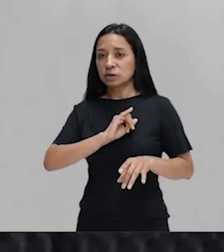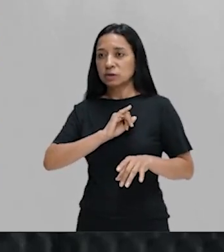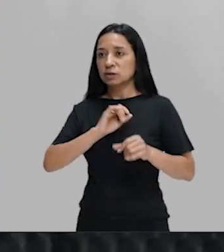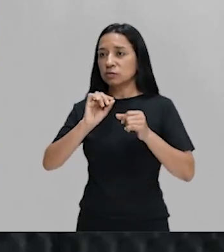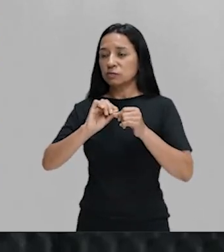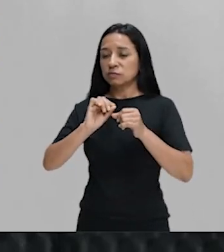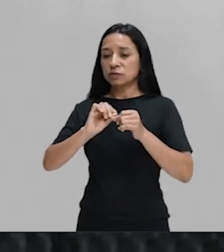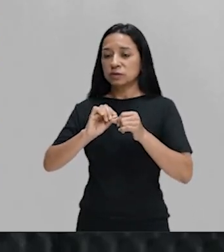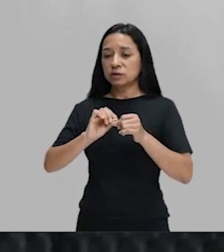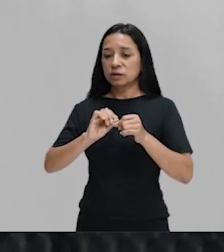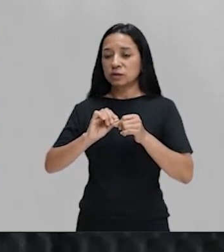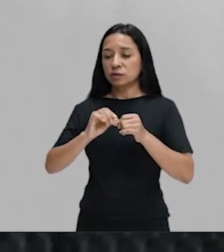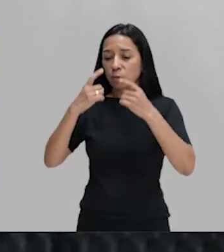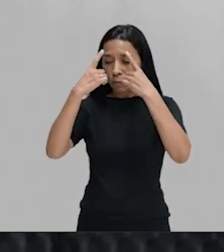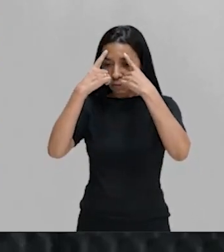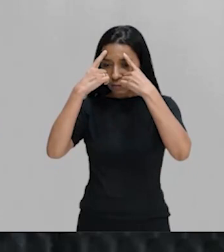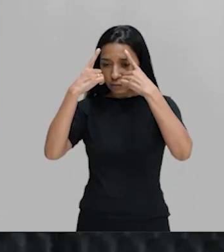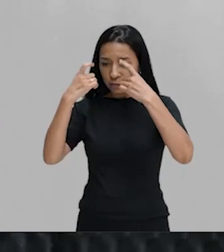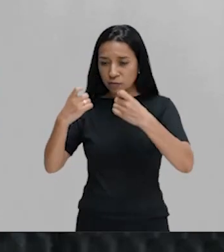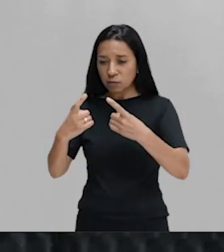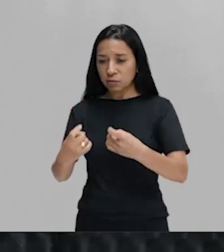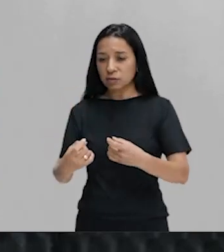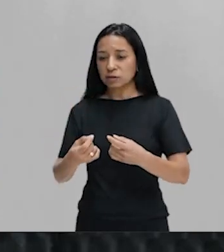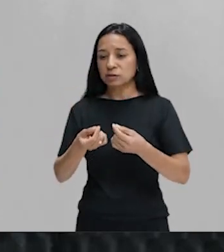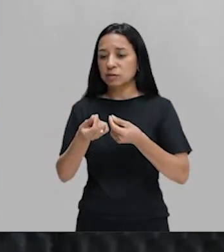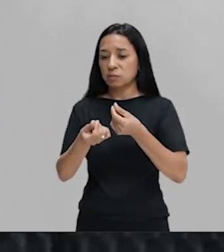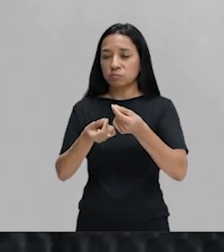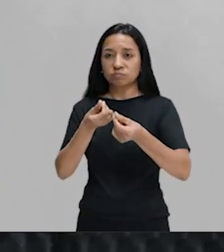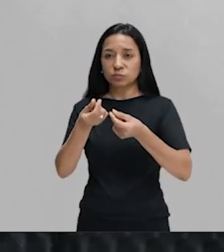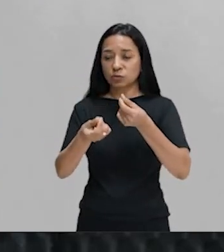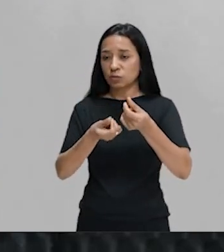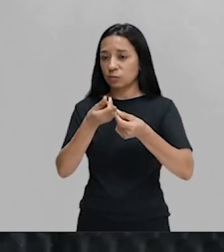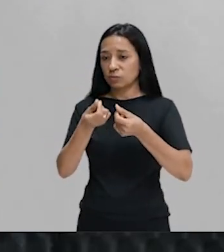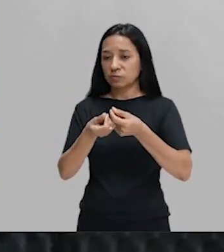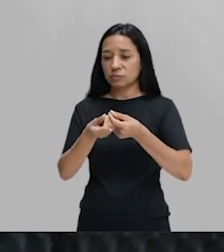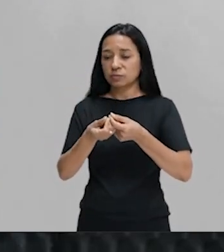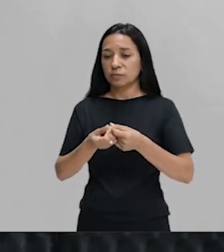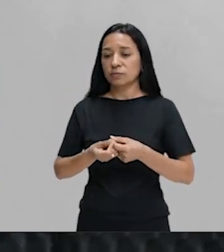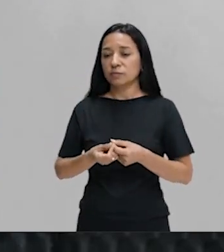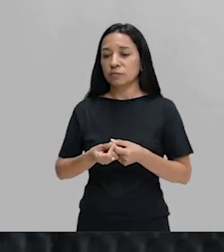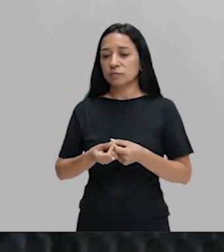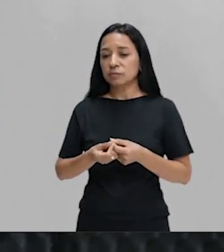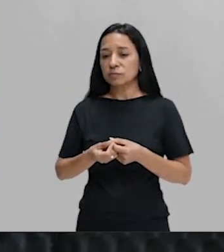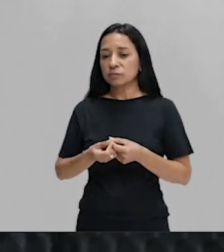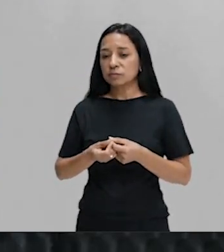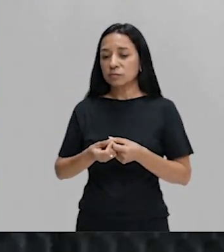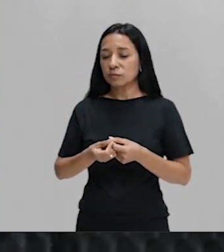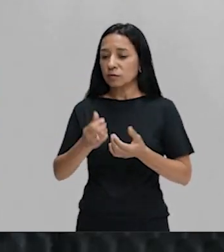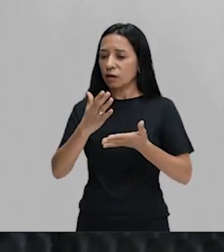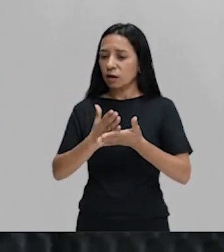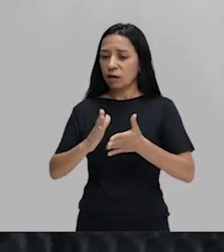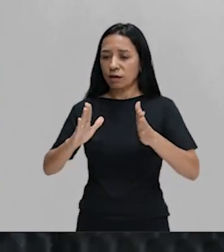fizeram uma espécie de terrorismo econômico. Eles foram destruindo principalmente